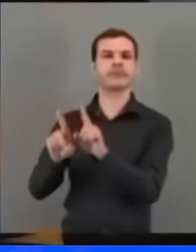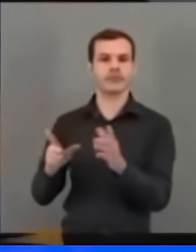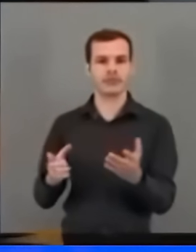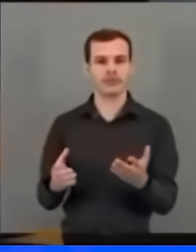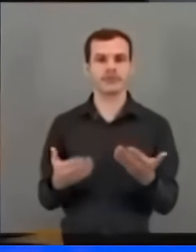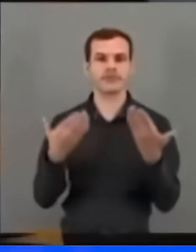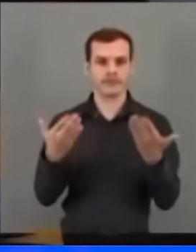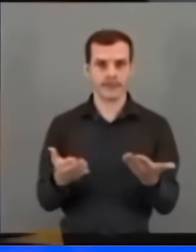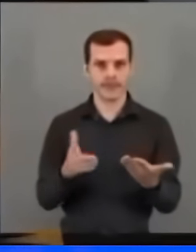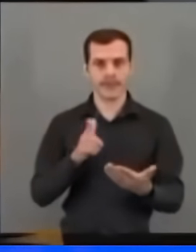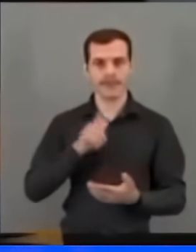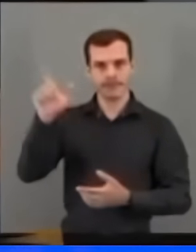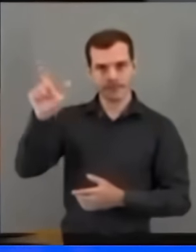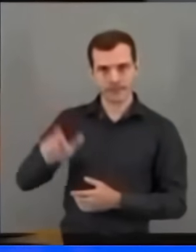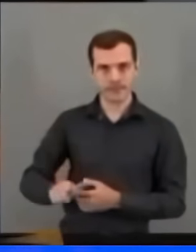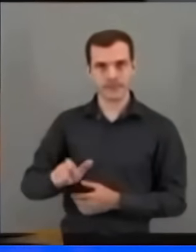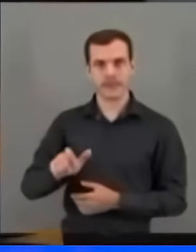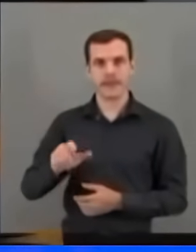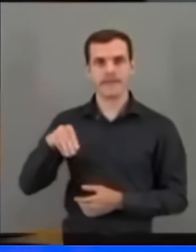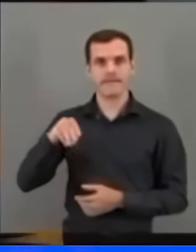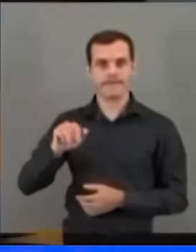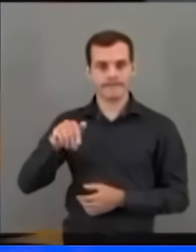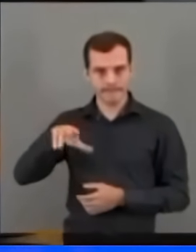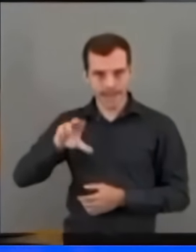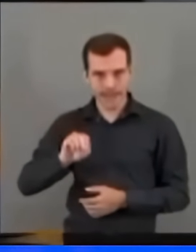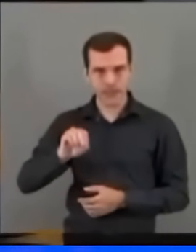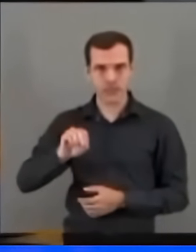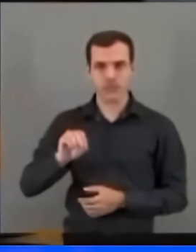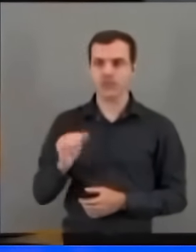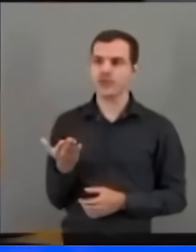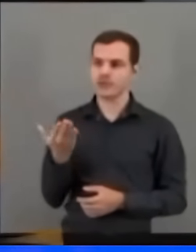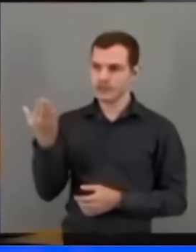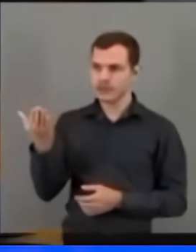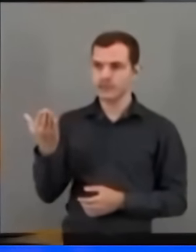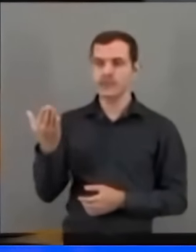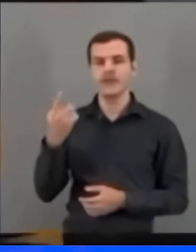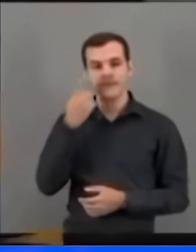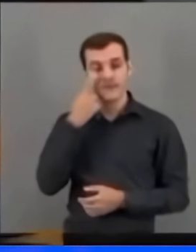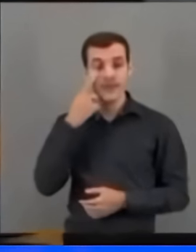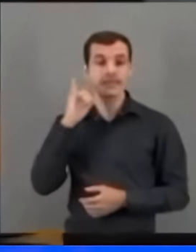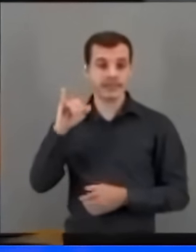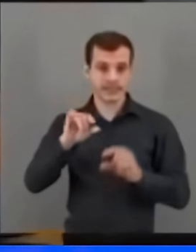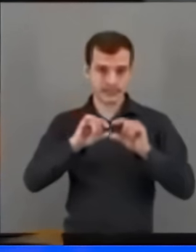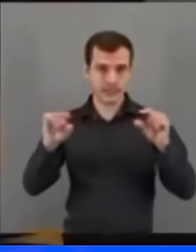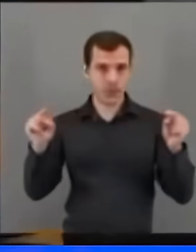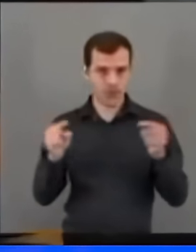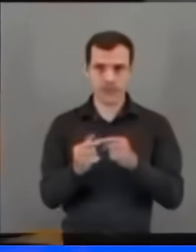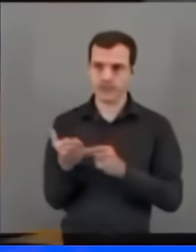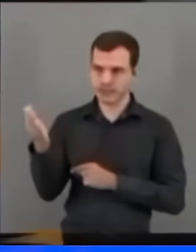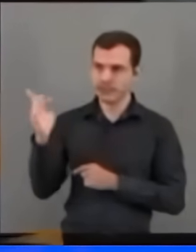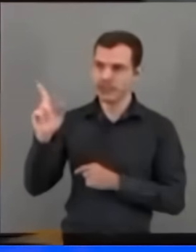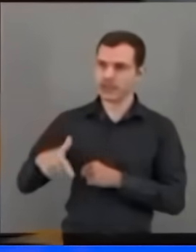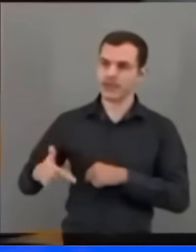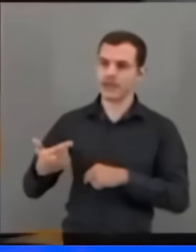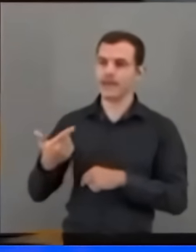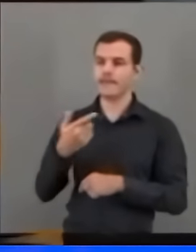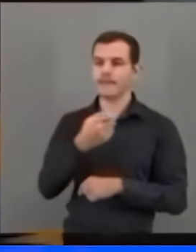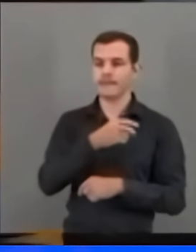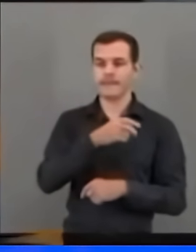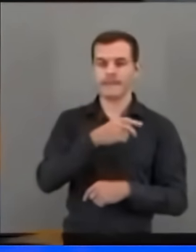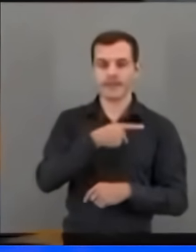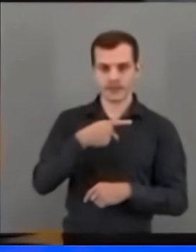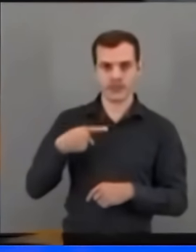Malta, Vossa Excelência que é pastor? Vê se se enquadra nesse contexto. Provérbios 26, versículos